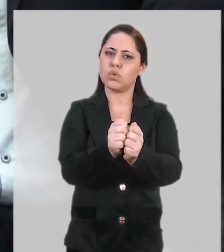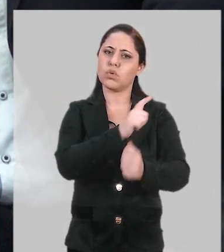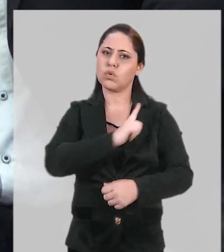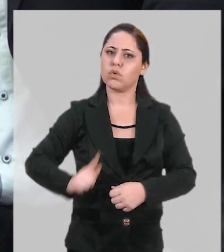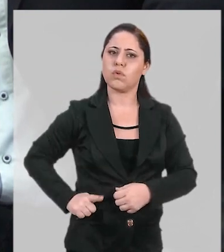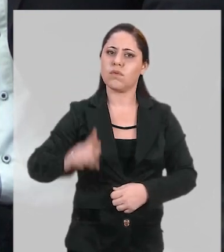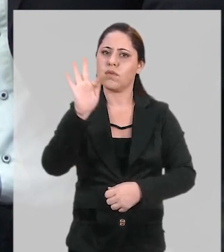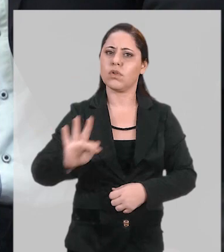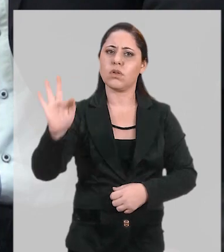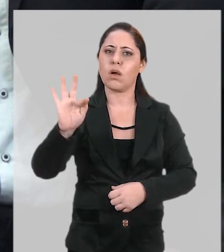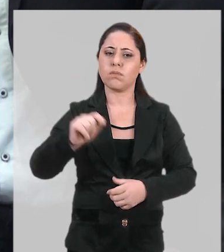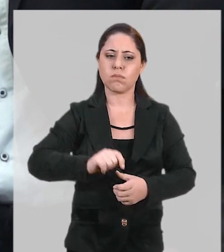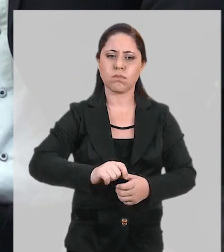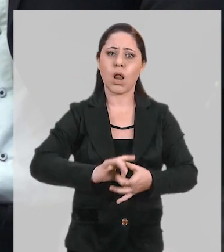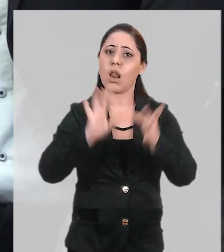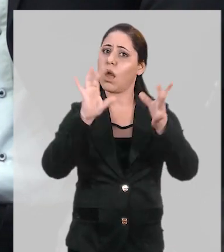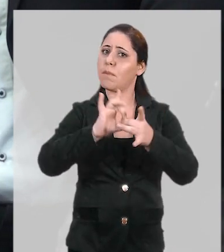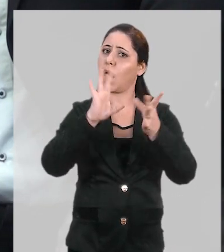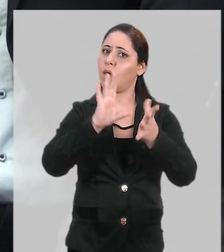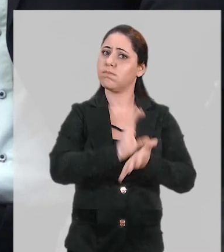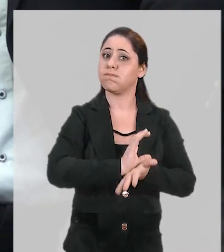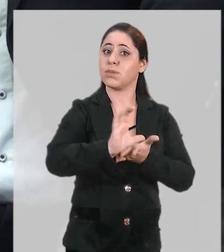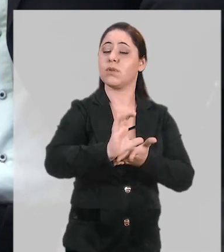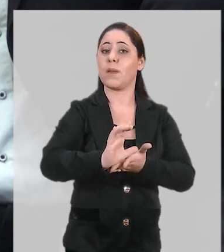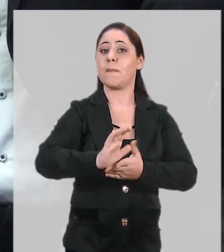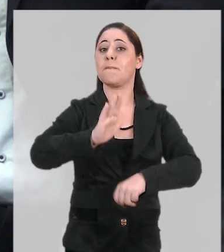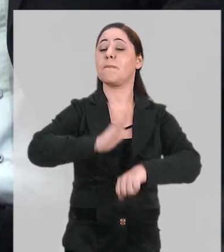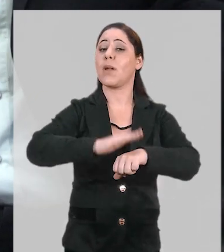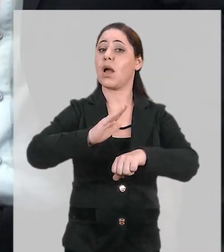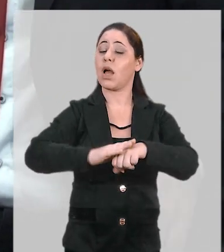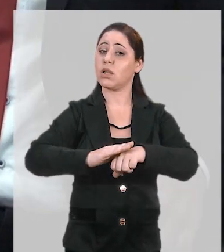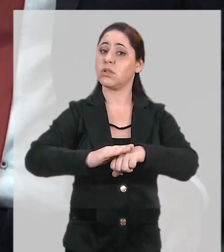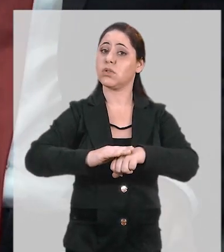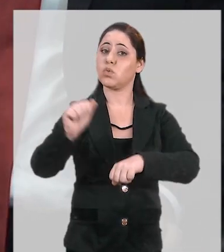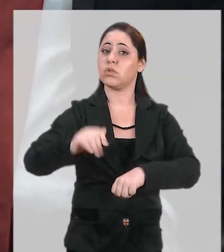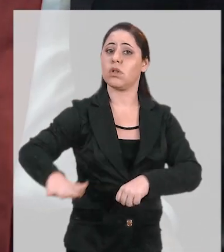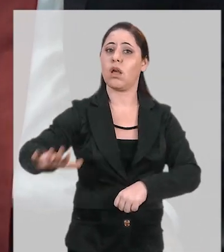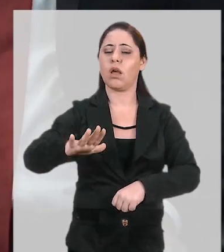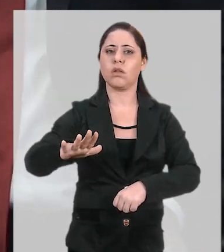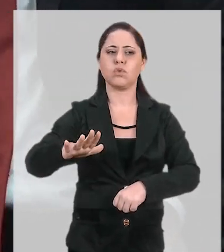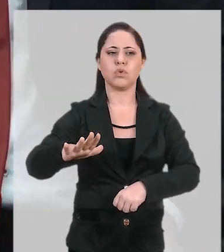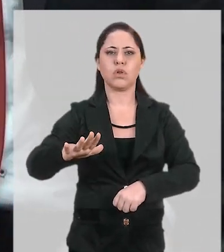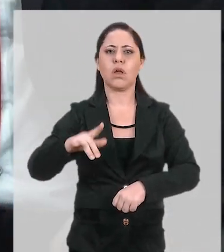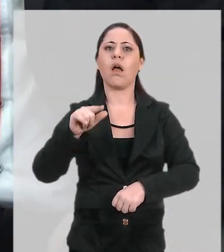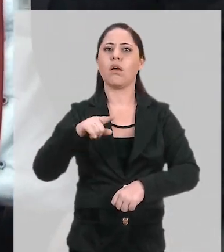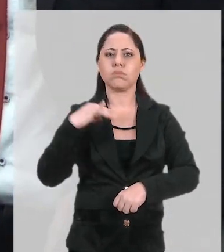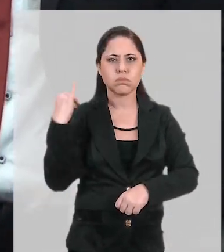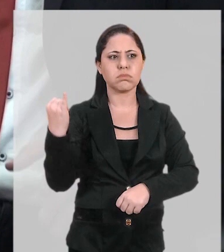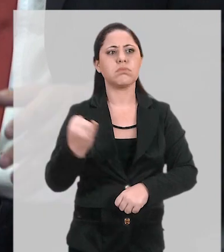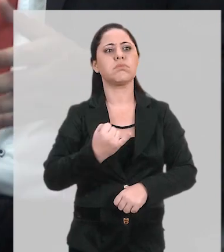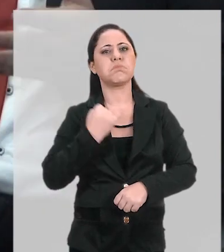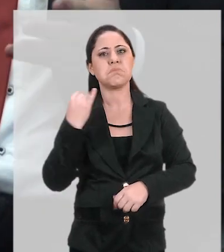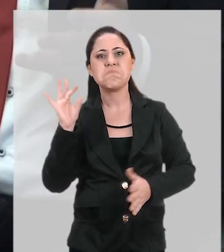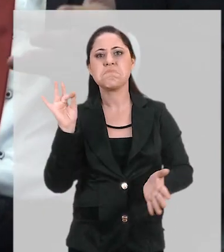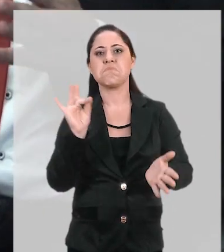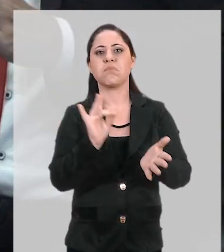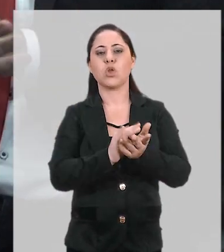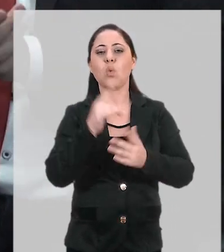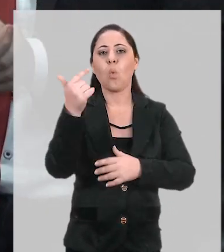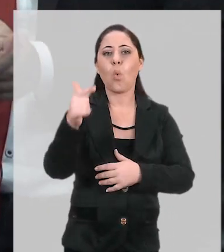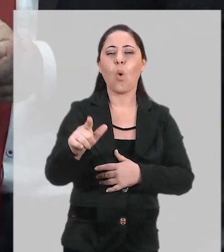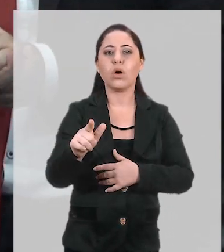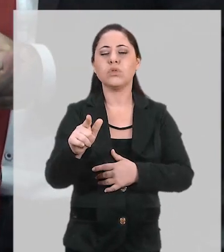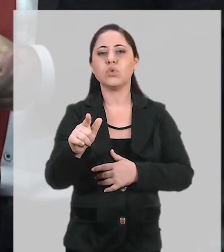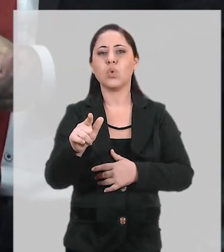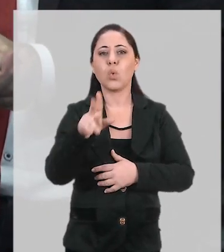federal, para que libere, então, mais recursos para a assistência social. Sem dúvida nenhuma, muito interessante. E o outro